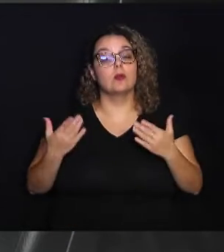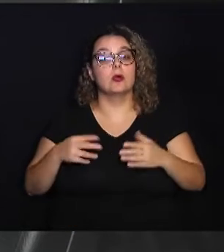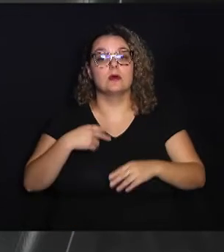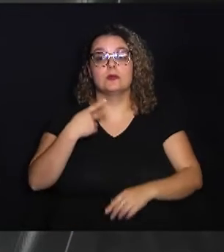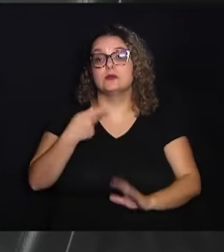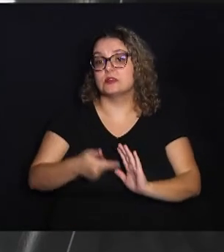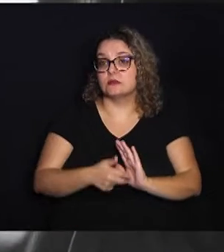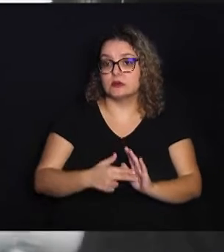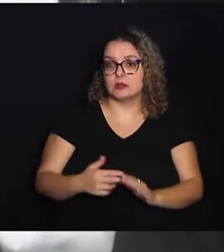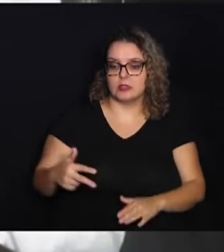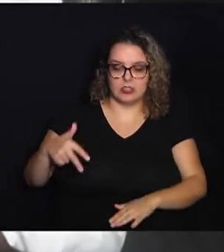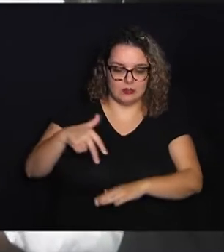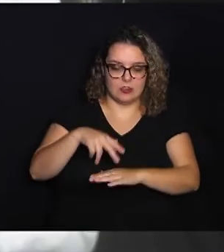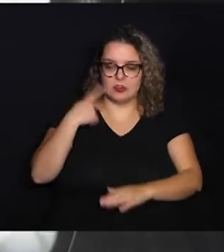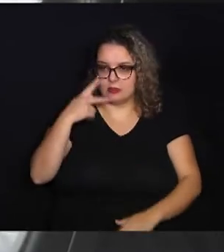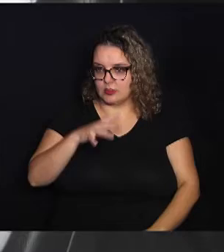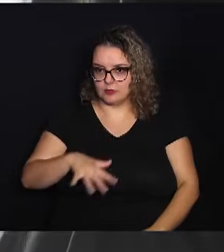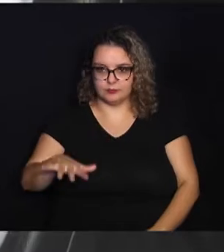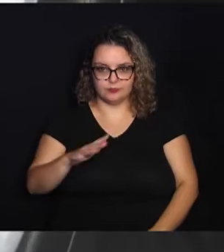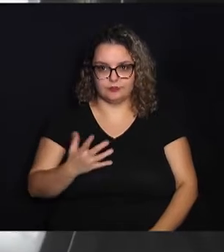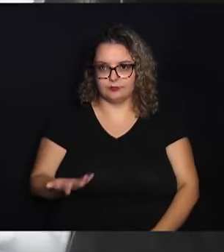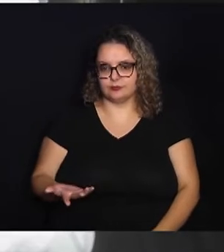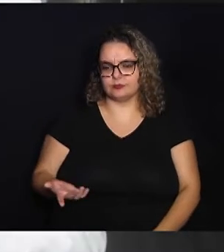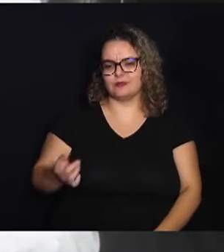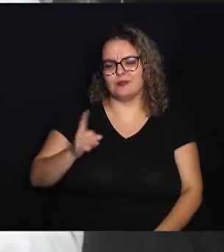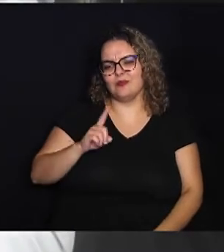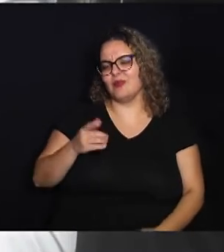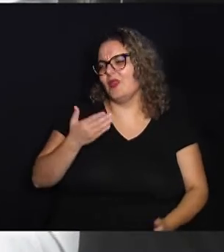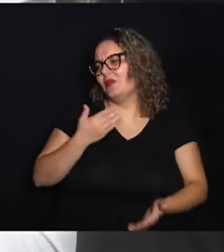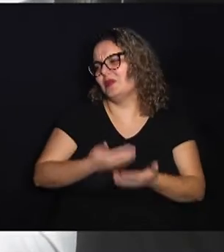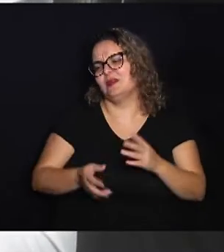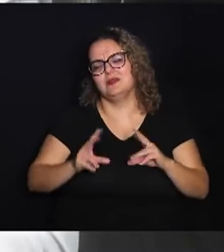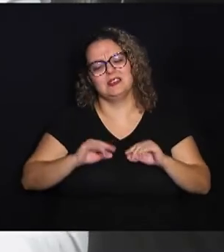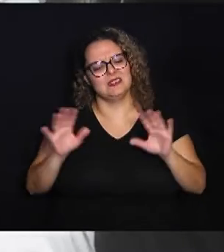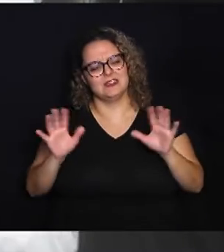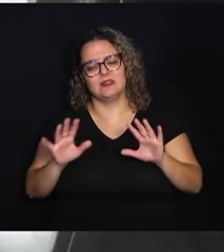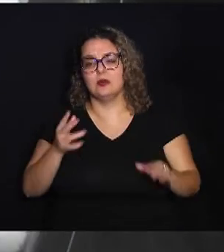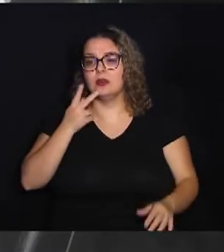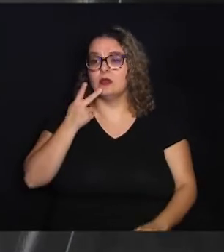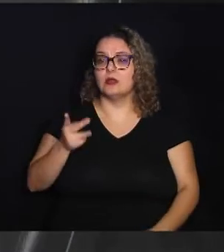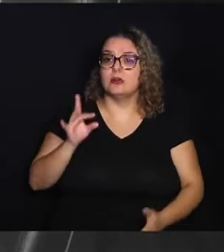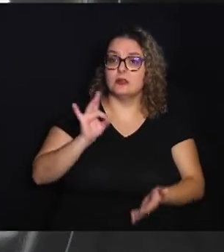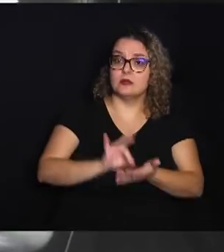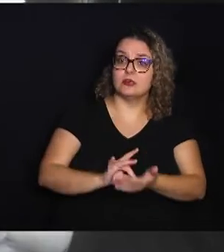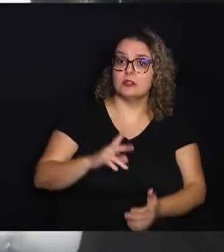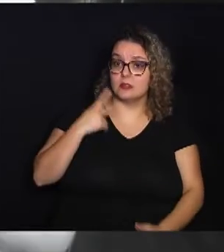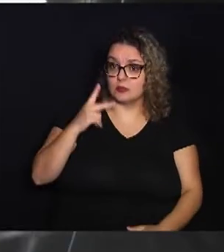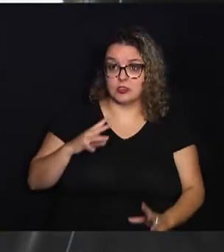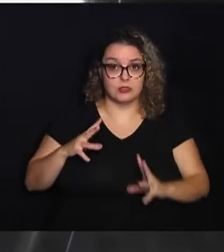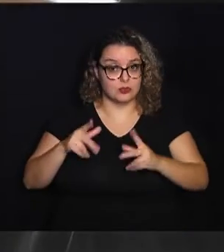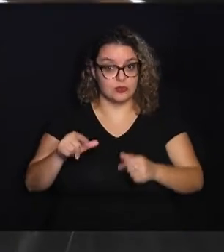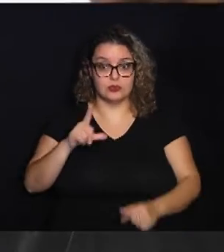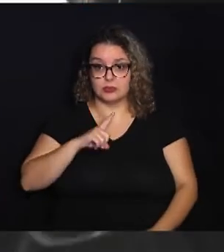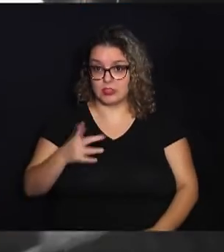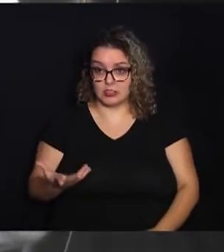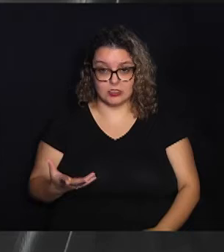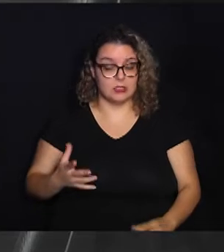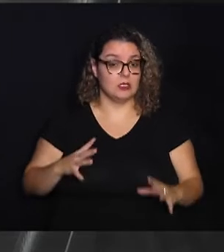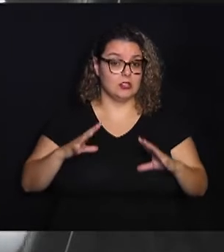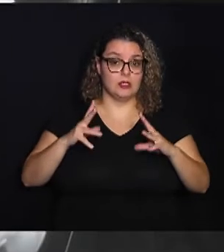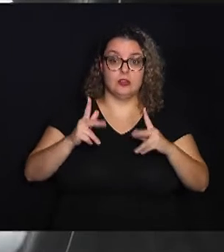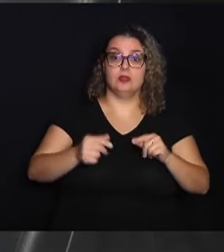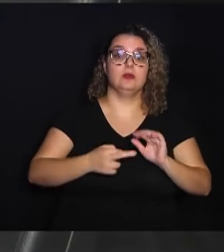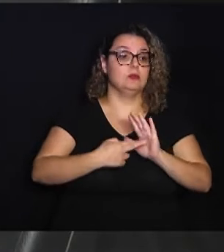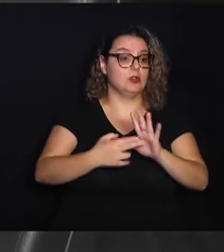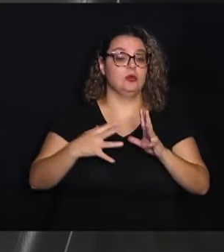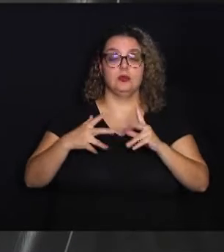política não para ser... E aí eu não estou desmerecendo ninguém, eu só falo que, na verdade, na política tem de tudo. Sim. Aqui tem toda a representação